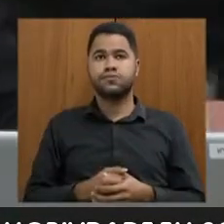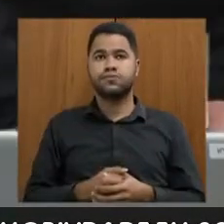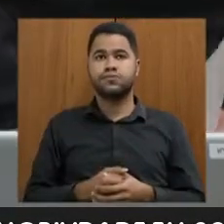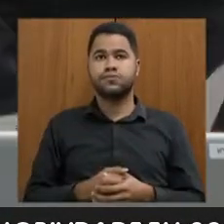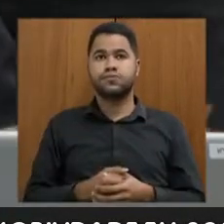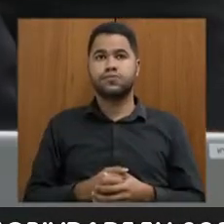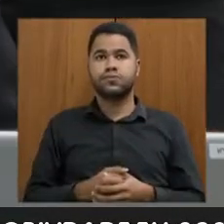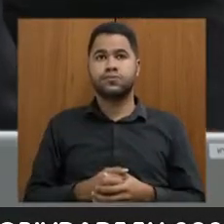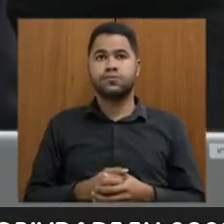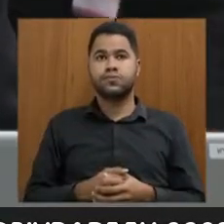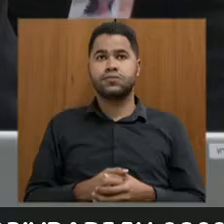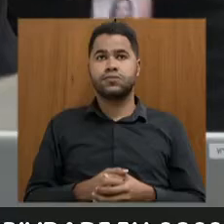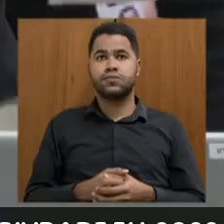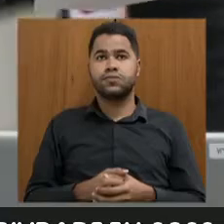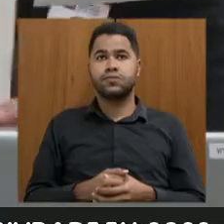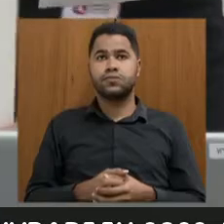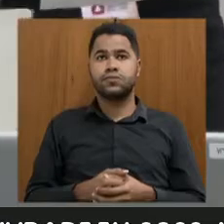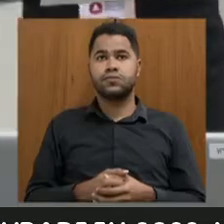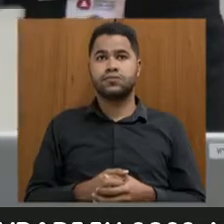em